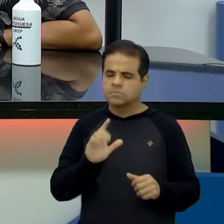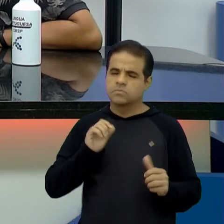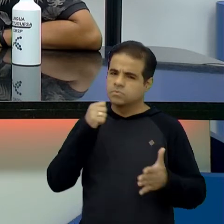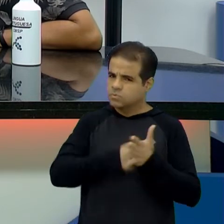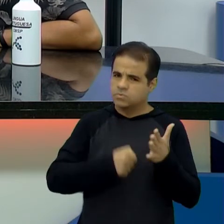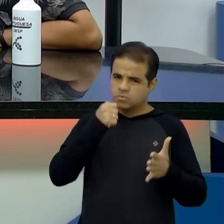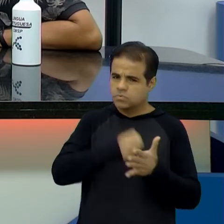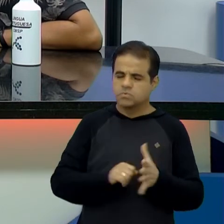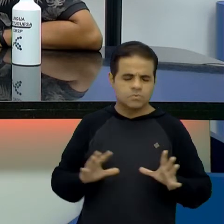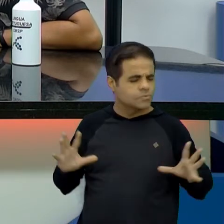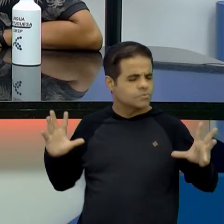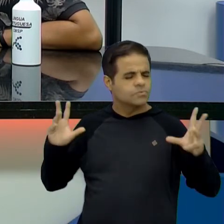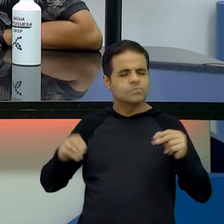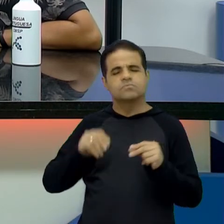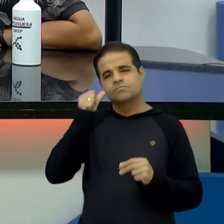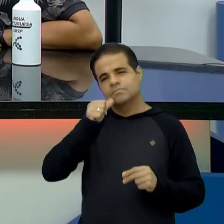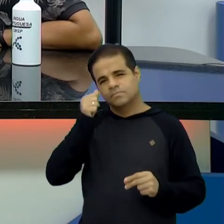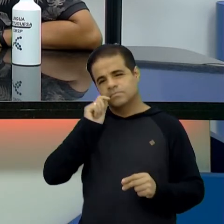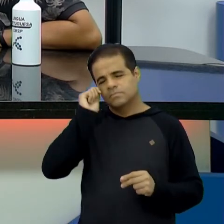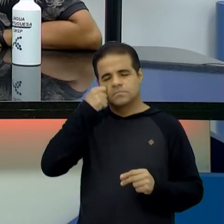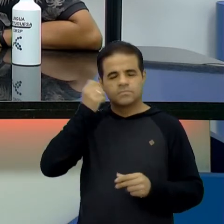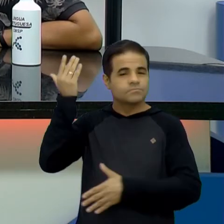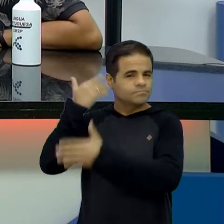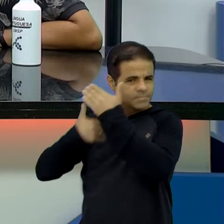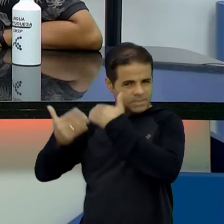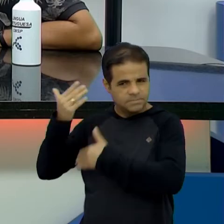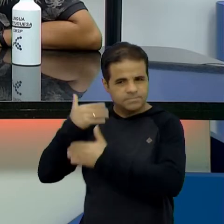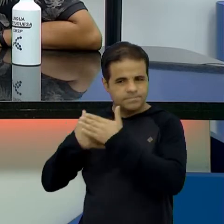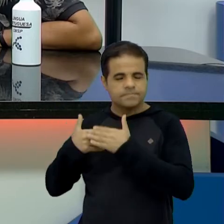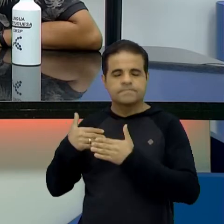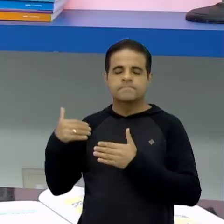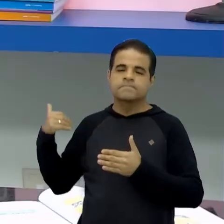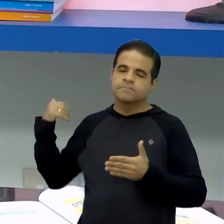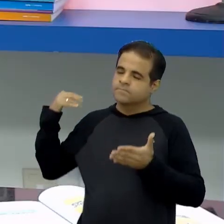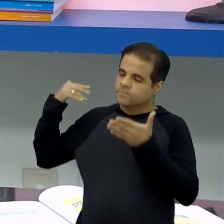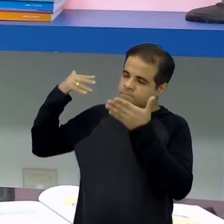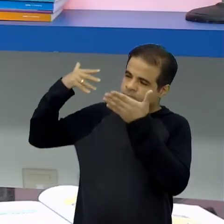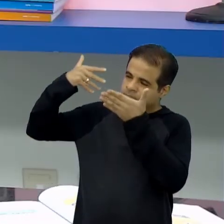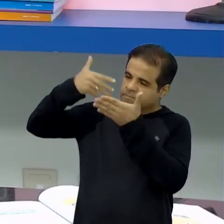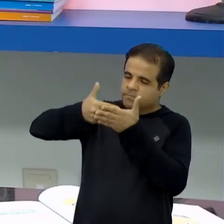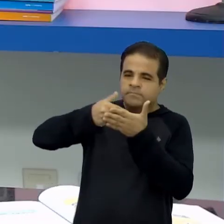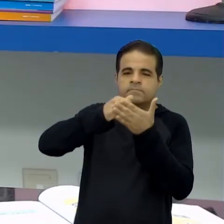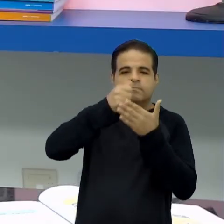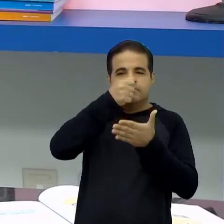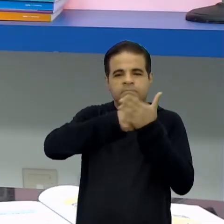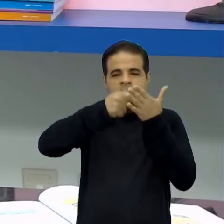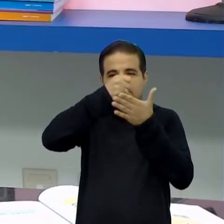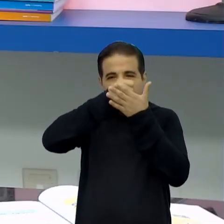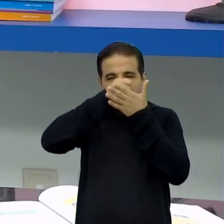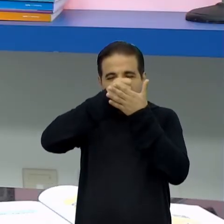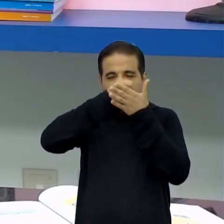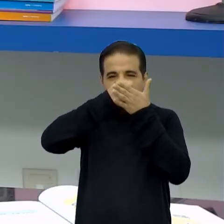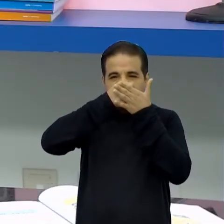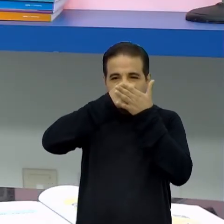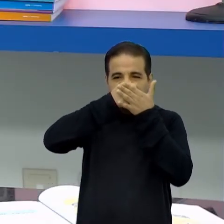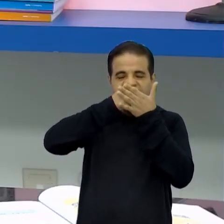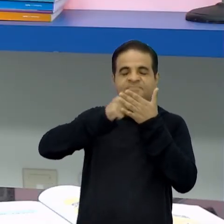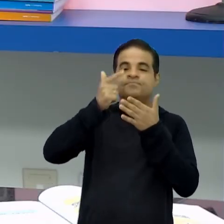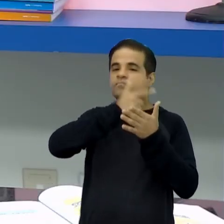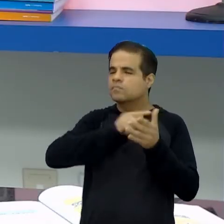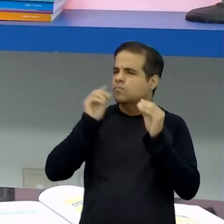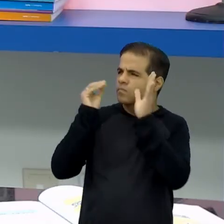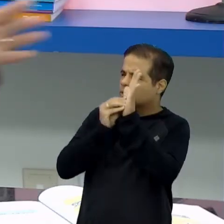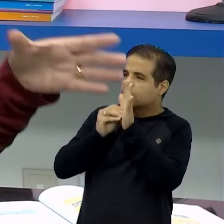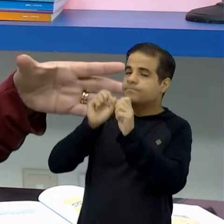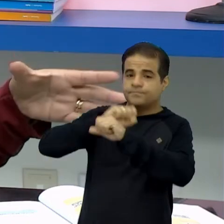de todas as mulheres negras do passado. Exato. Então tem toda essa questão histórica de luta, de conquistas. Isso. Que aí ela deixou bem